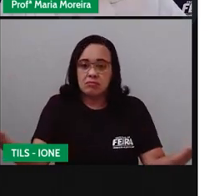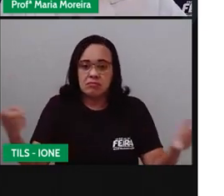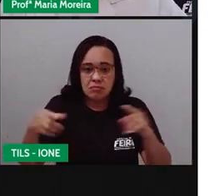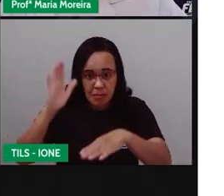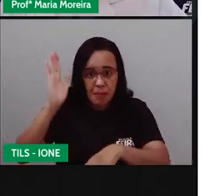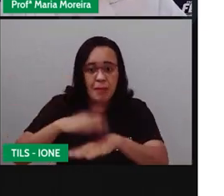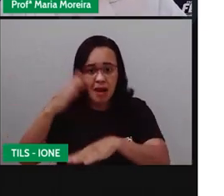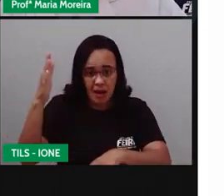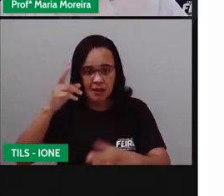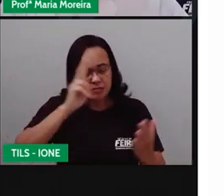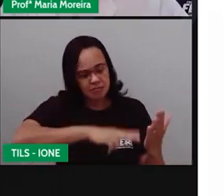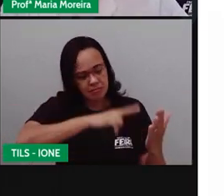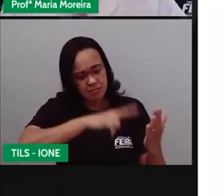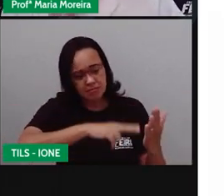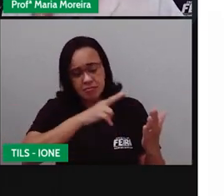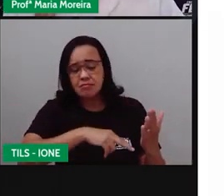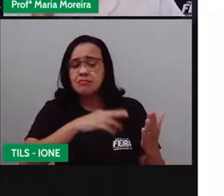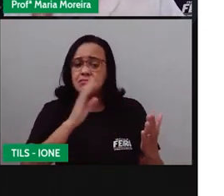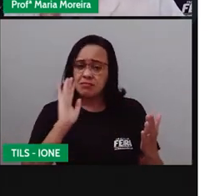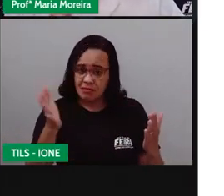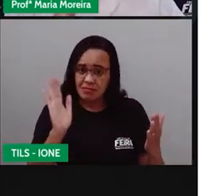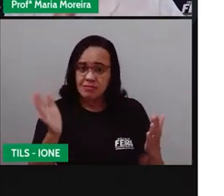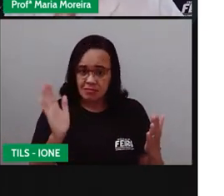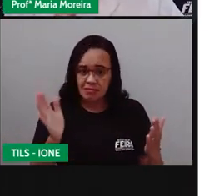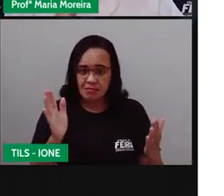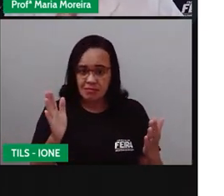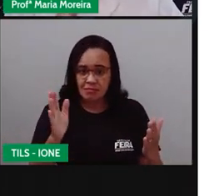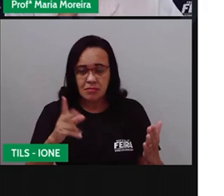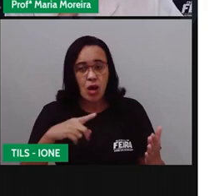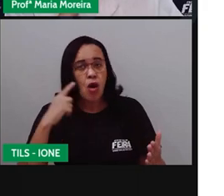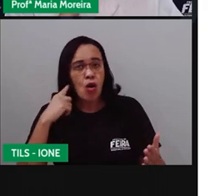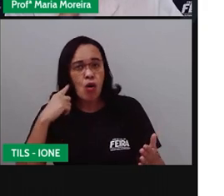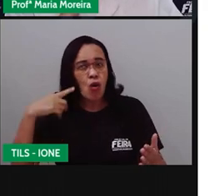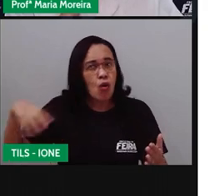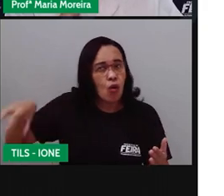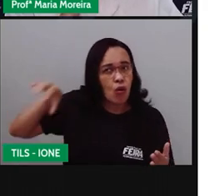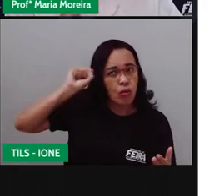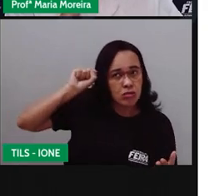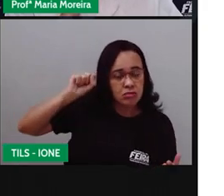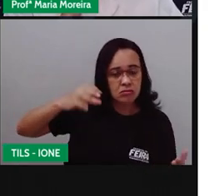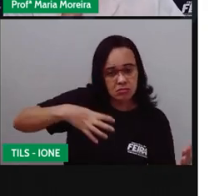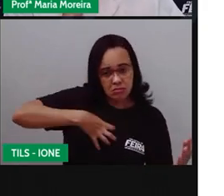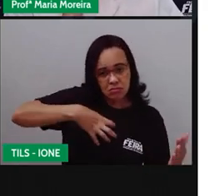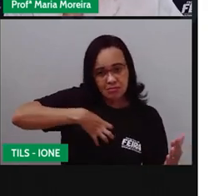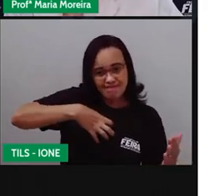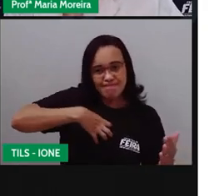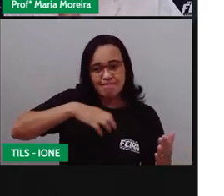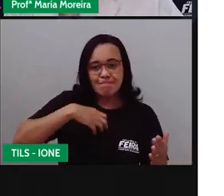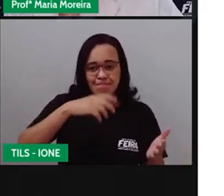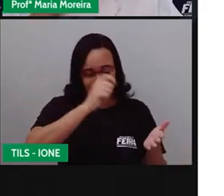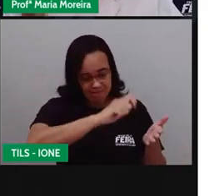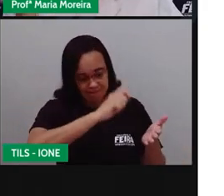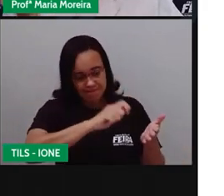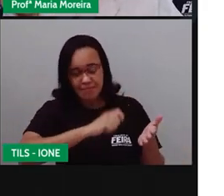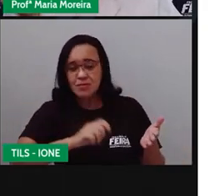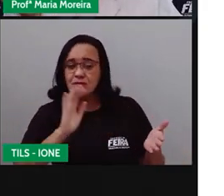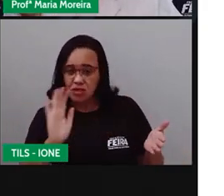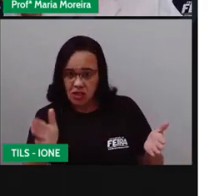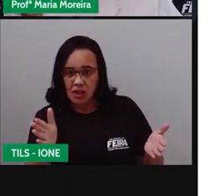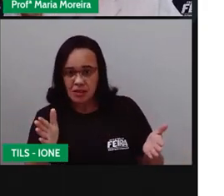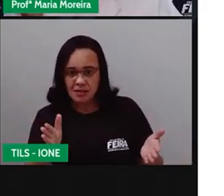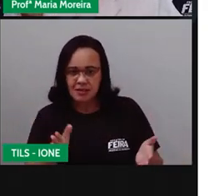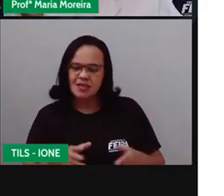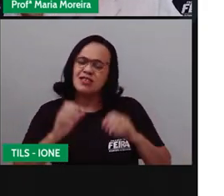você já tinha lido? Já tinha escutado alguma outra biografia? Já sim, a gente falou aqui,